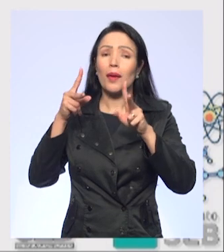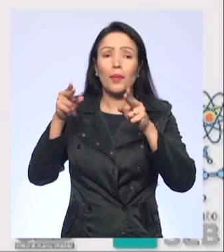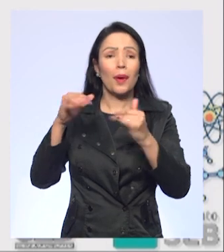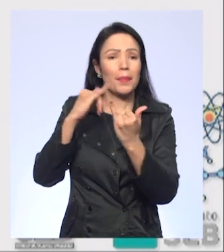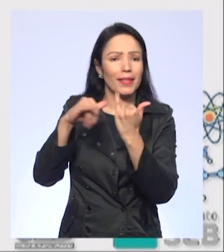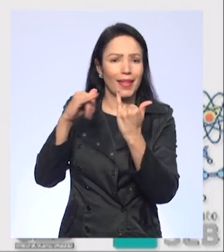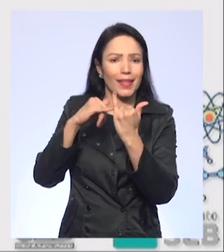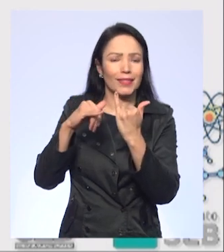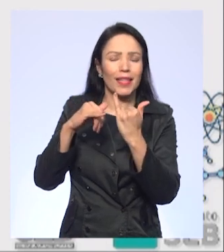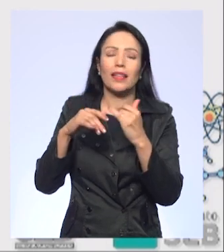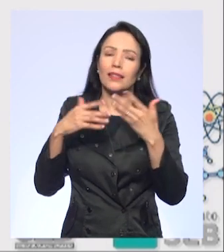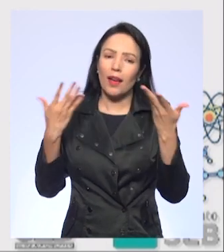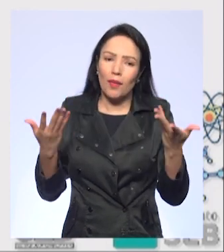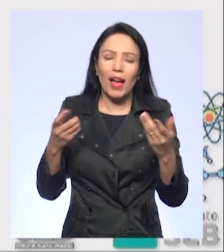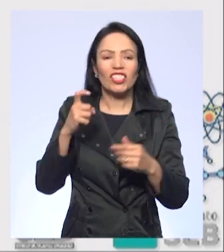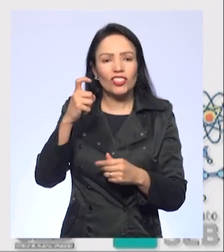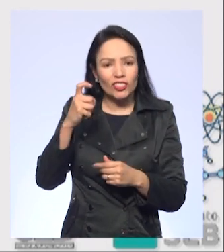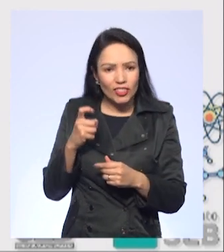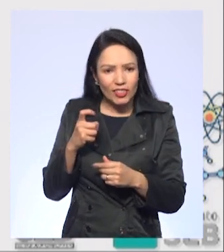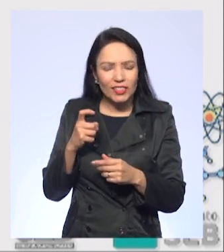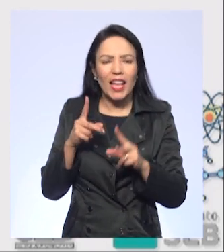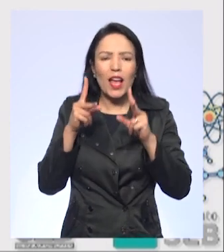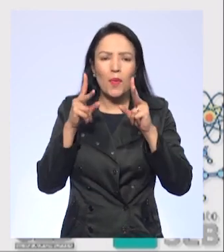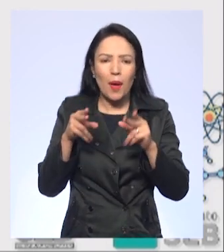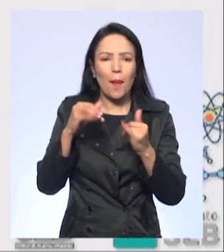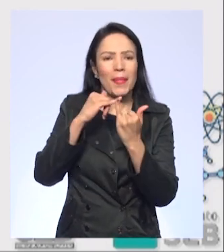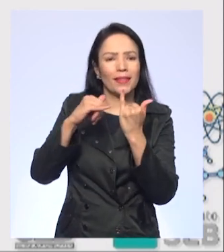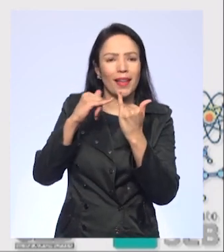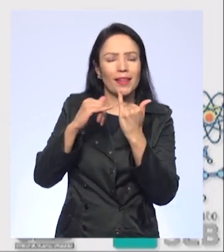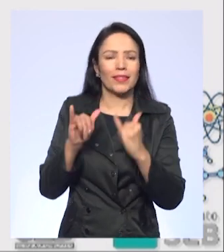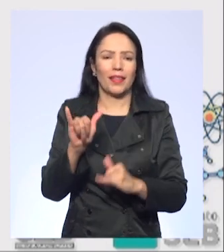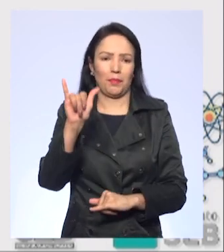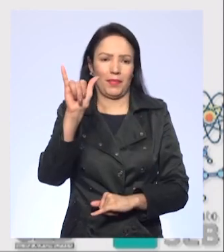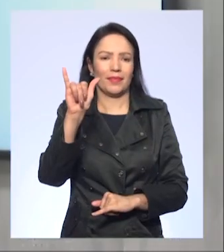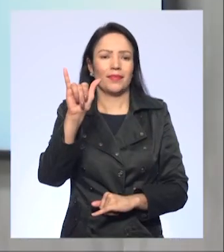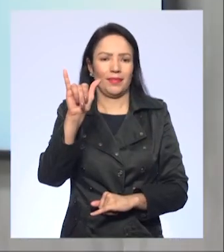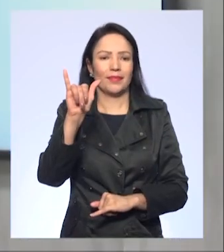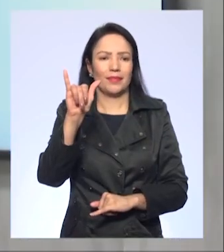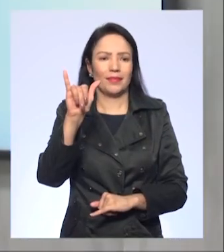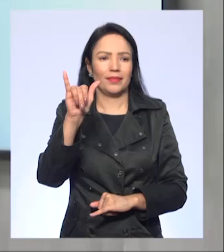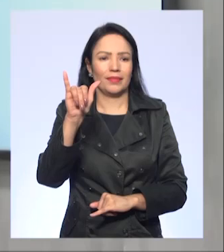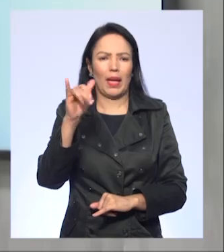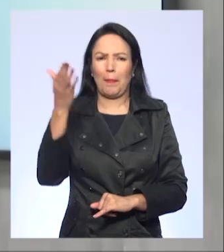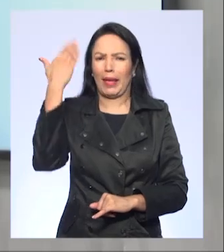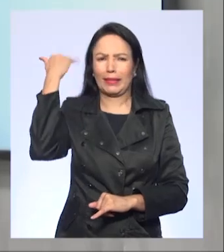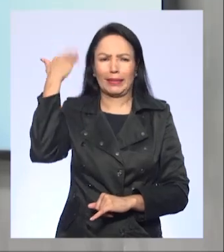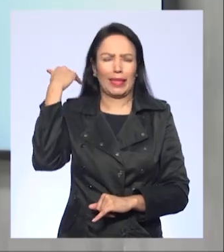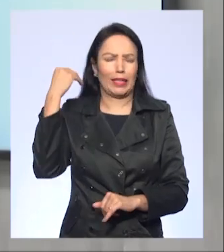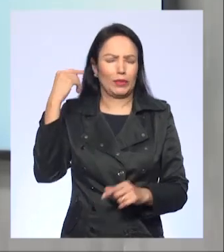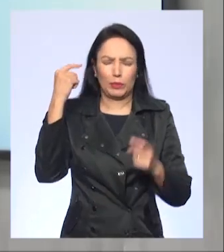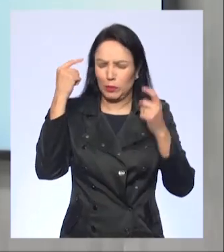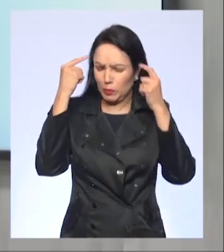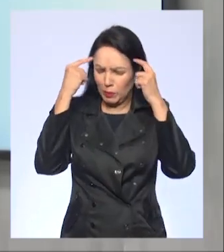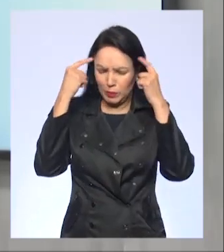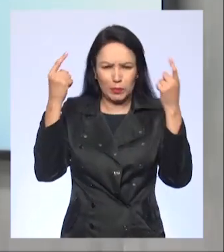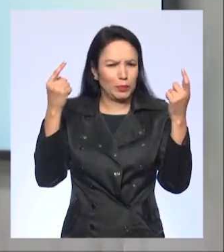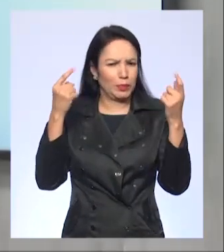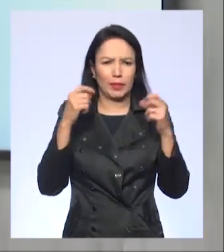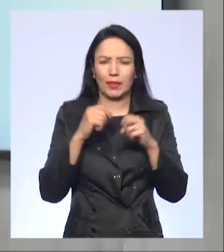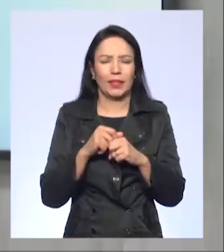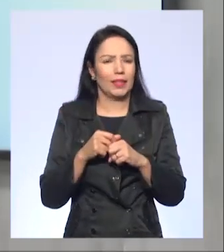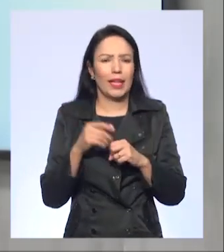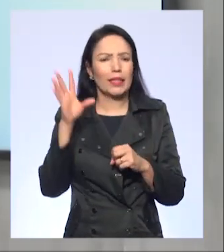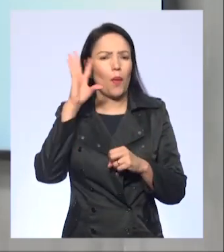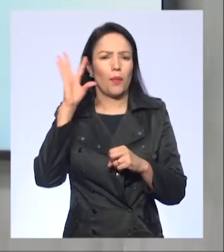de Y. Lá na antiguidade, os geômetras ficavam loucos com o Tales.